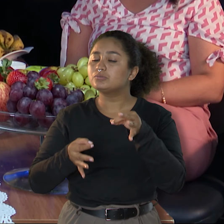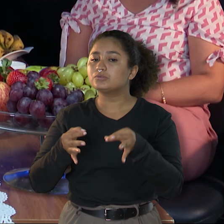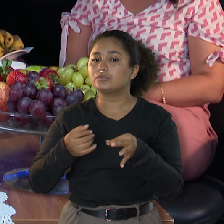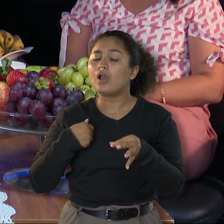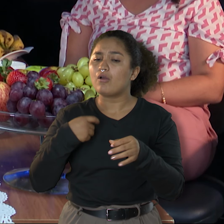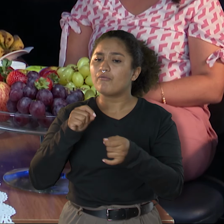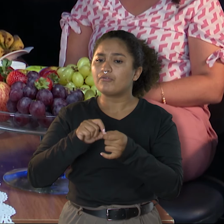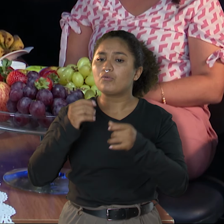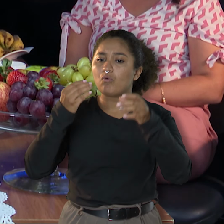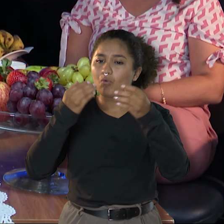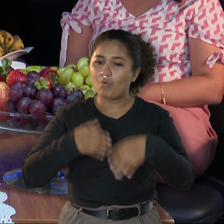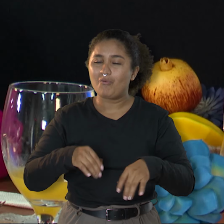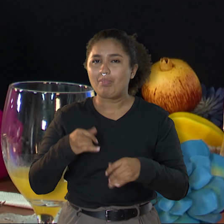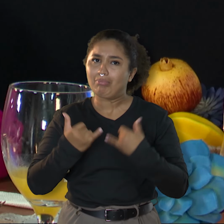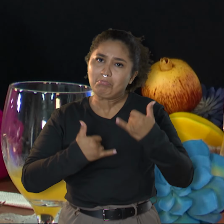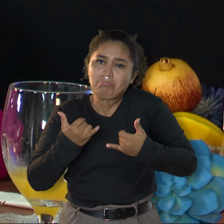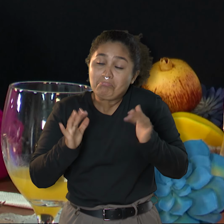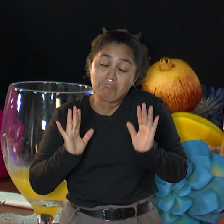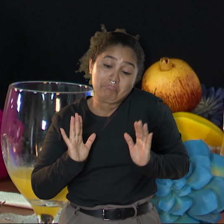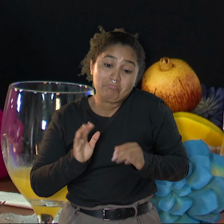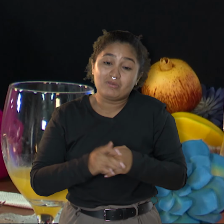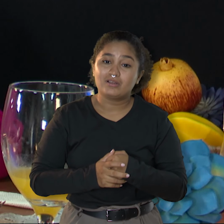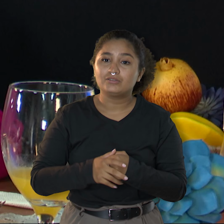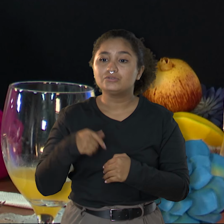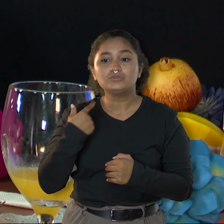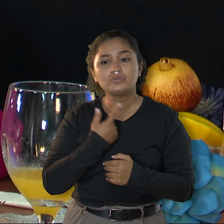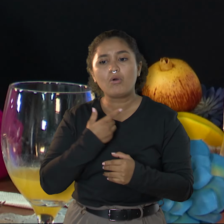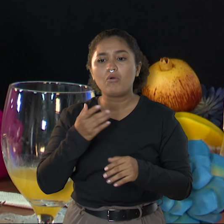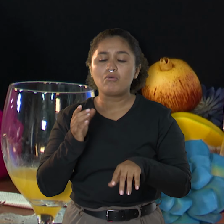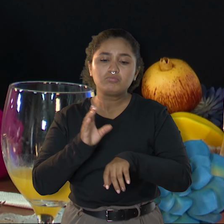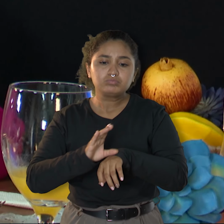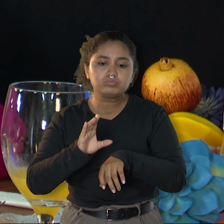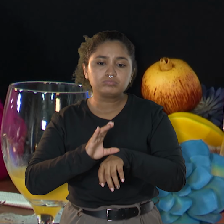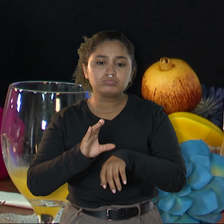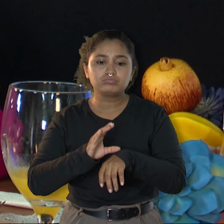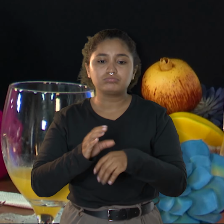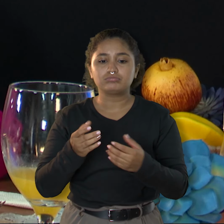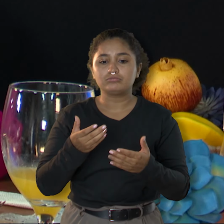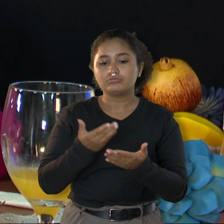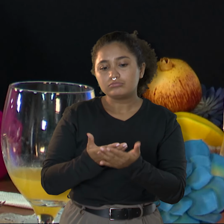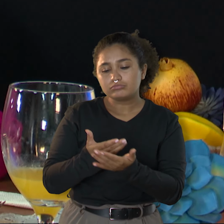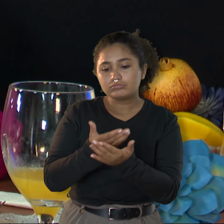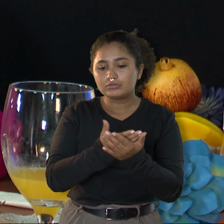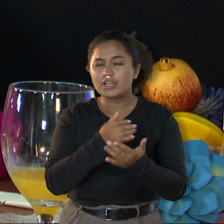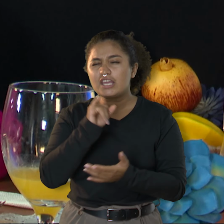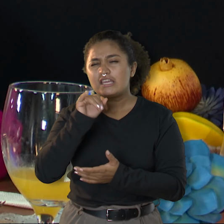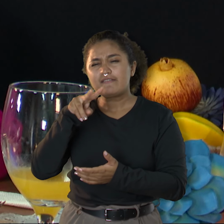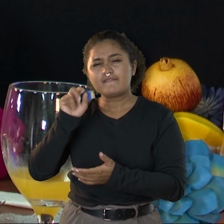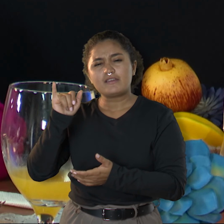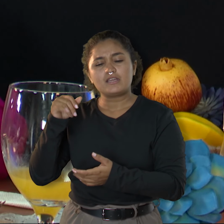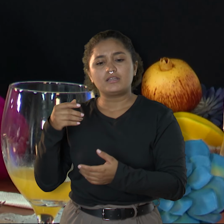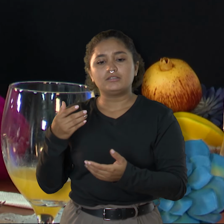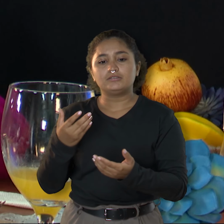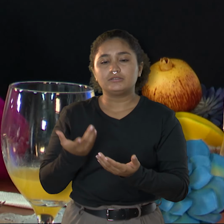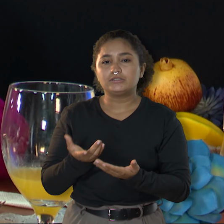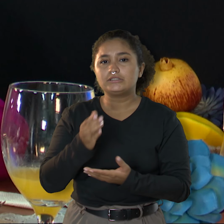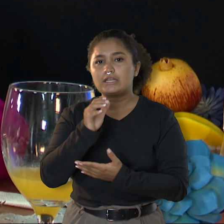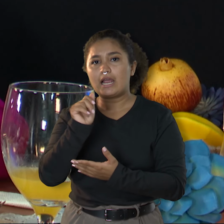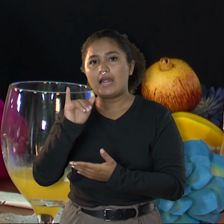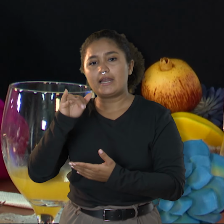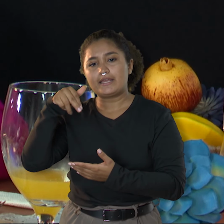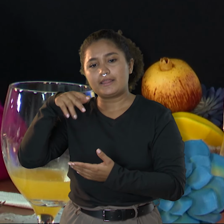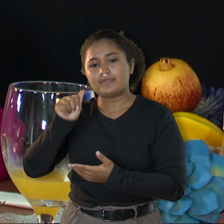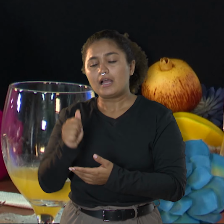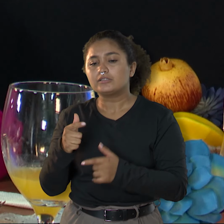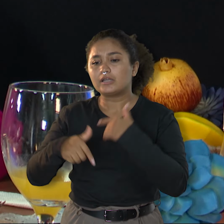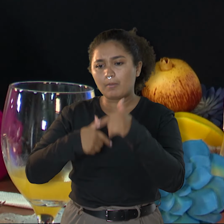eu fiz o concurso do tribunal de brincadeira. A gente estava fazendo cursinho com a Ive, inclusive, que é colega nossa. Isso. A Karina, que é médica hoje,